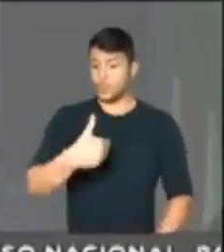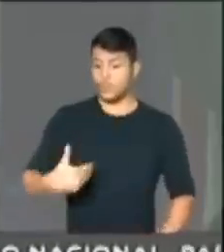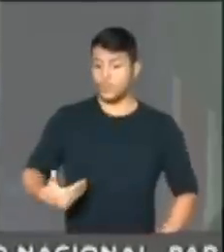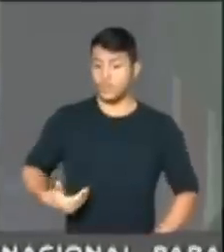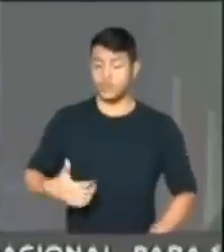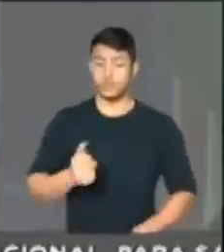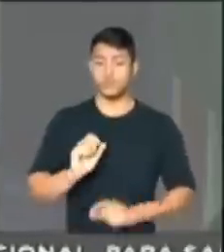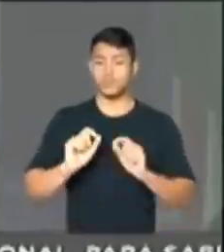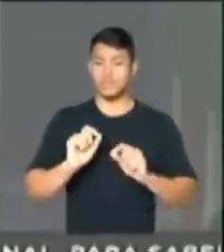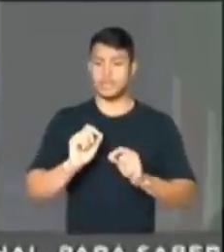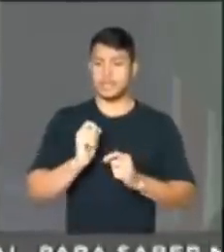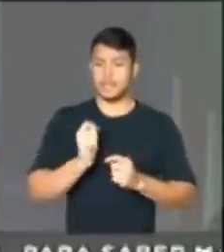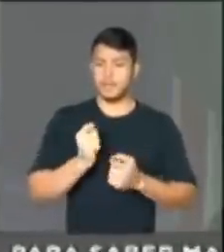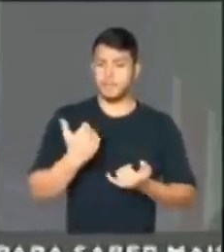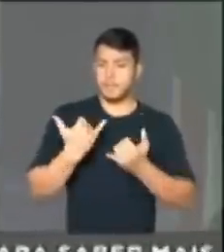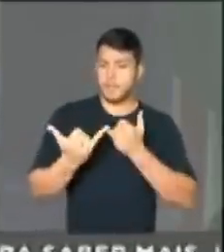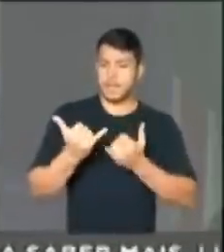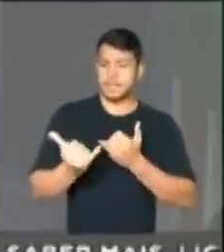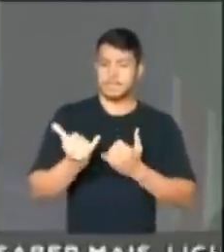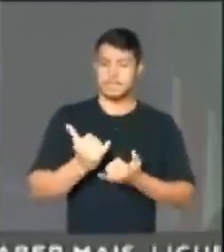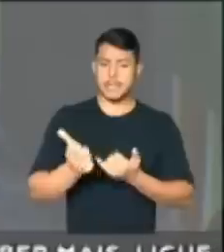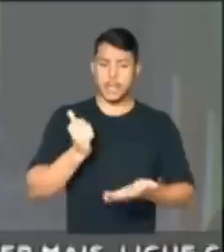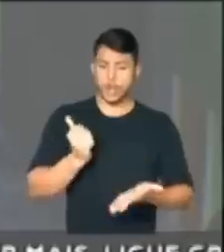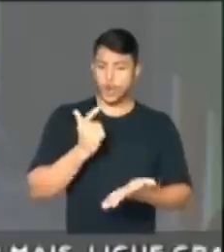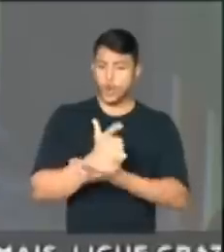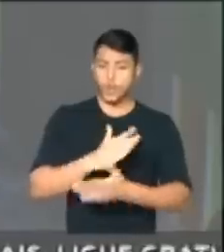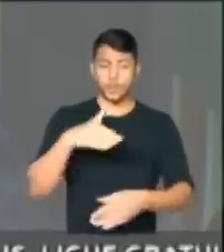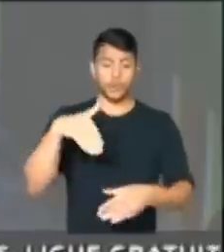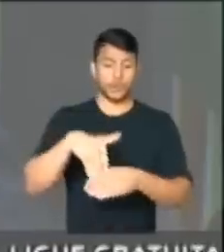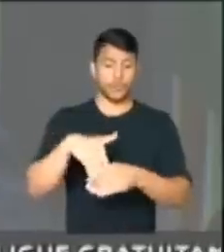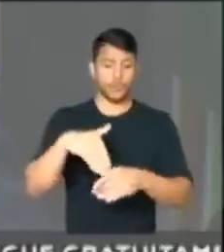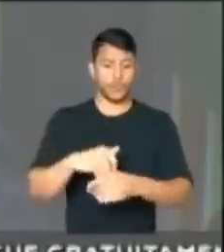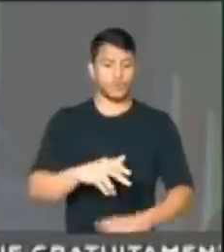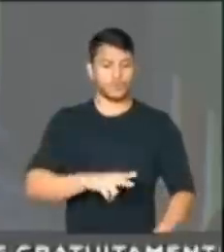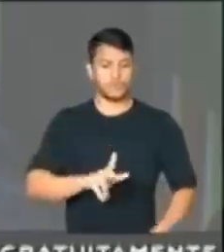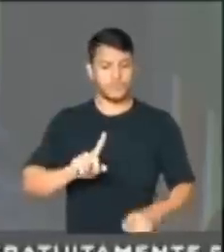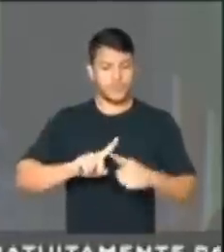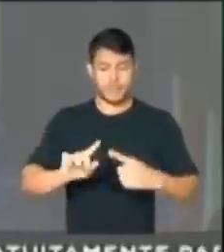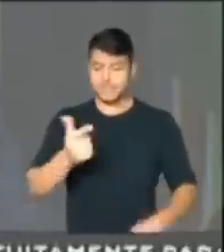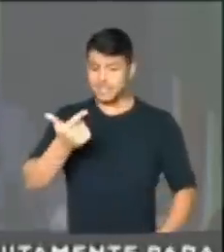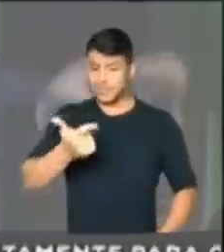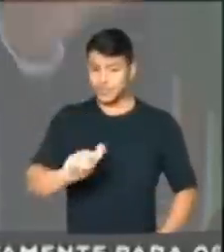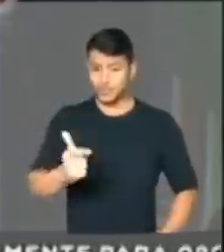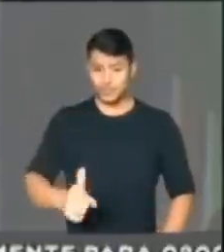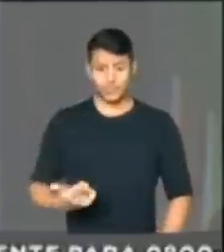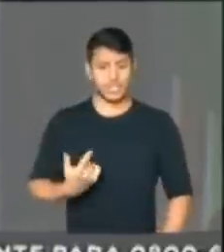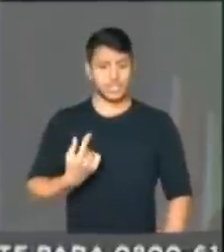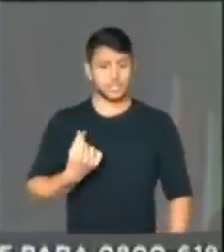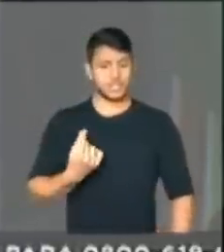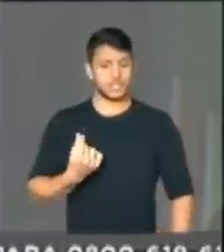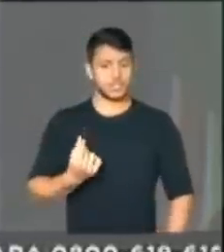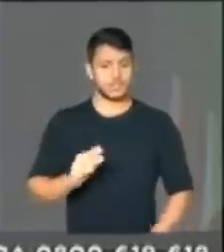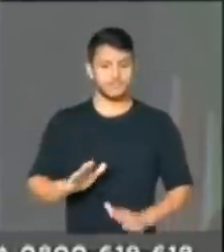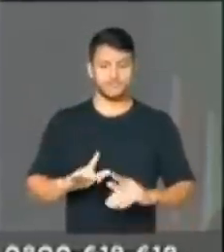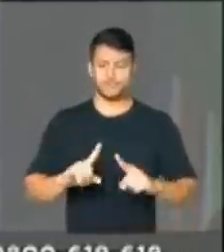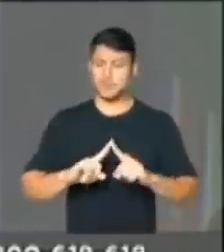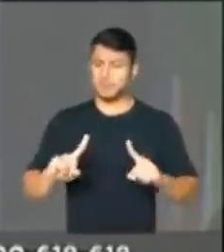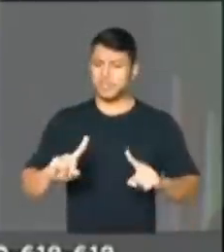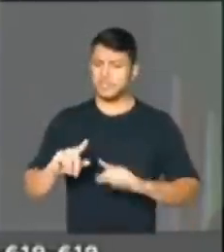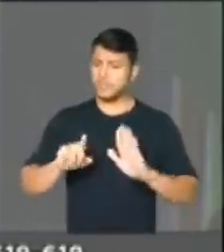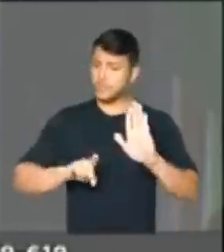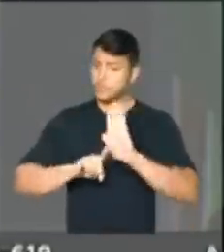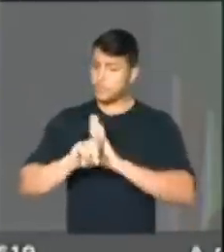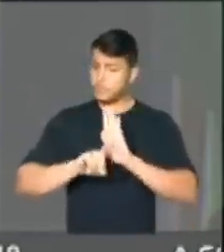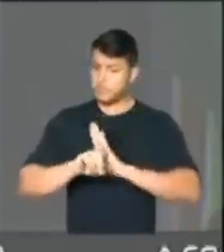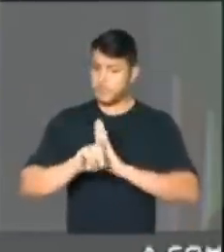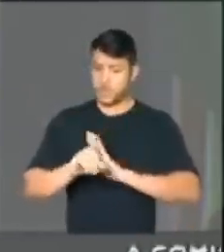governo é fake até para comprar voto. Agora eu pergunto a Vossa Excelência,